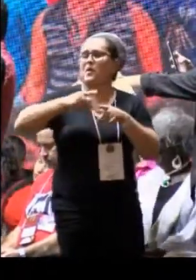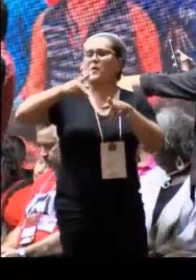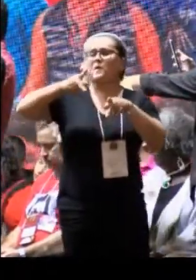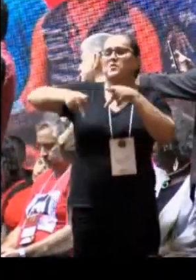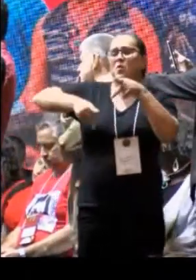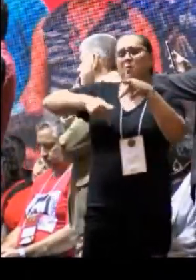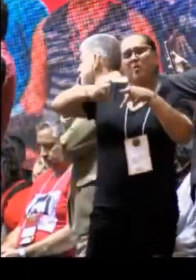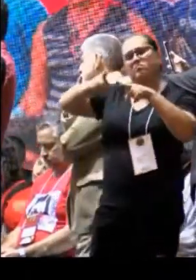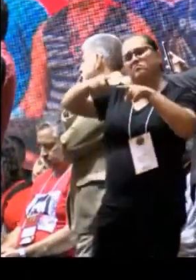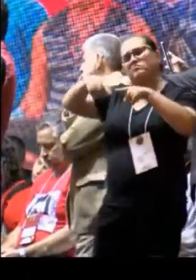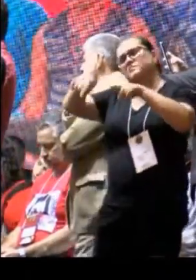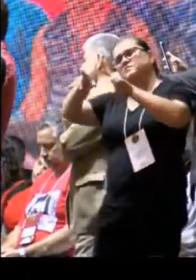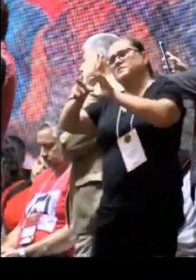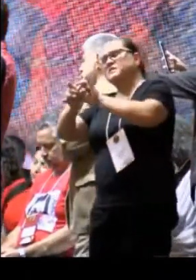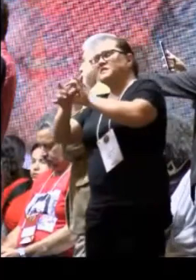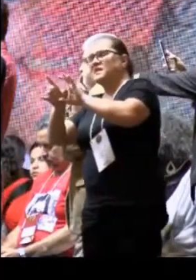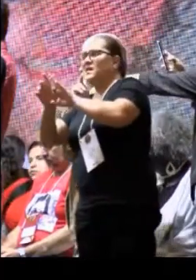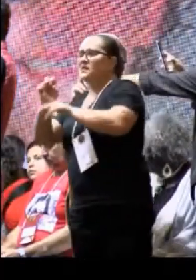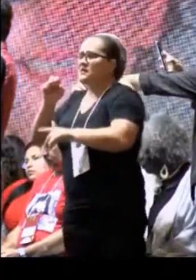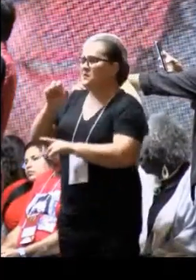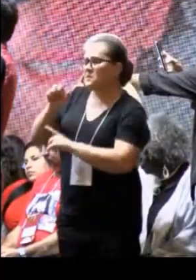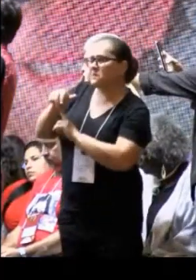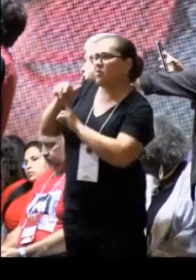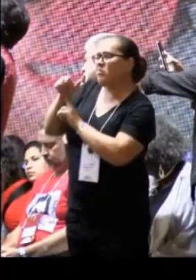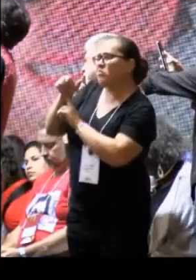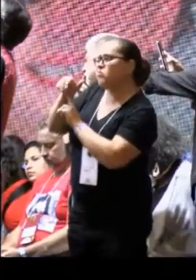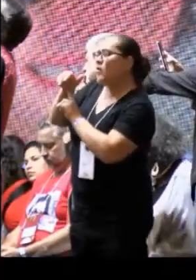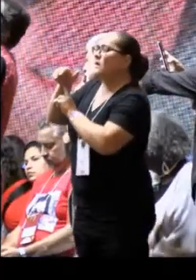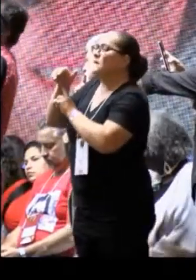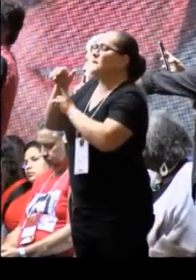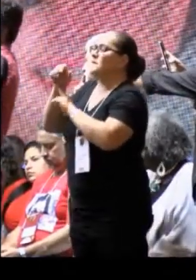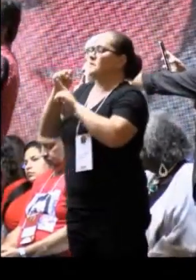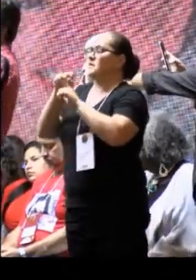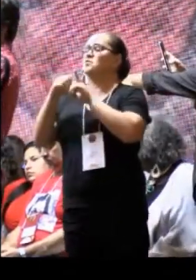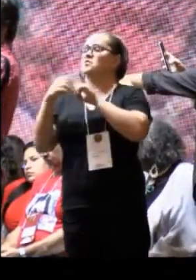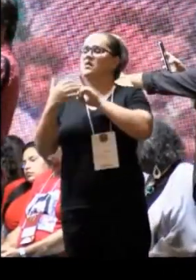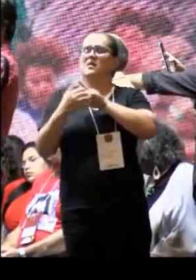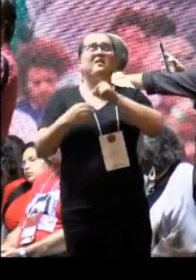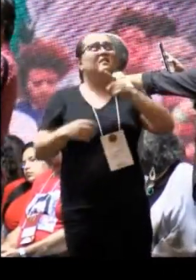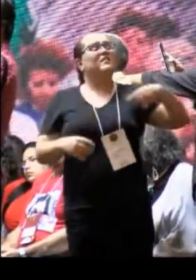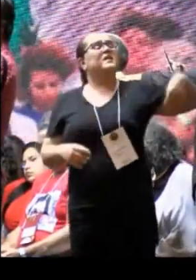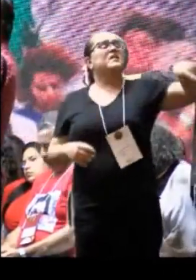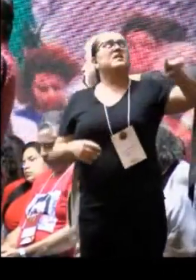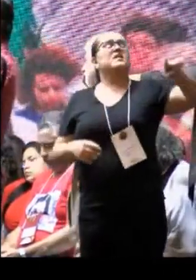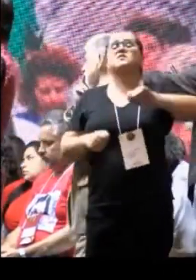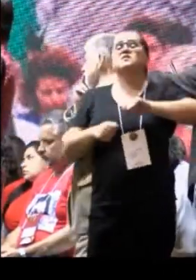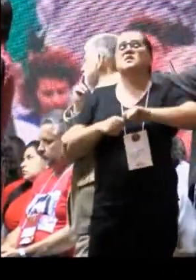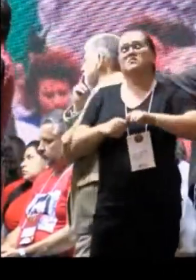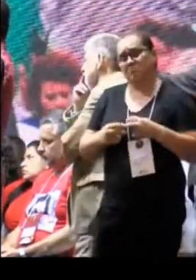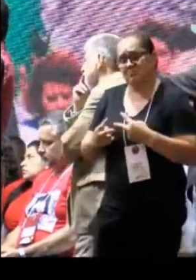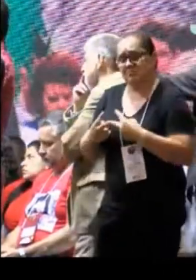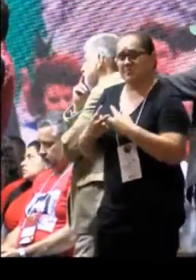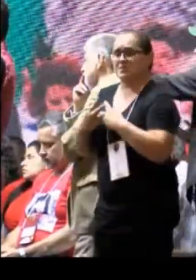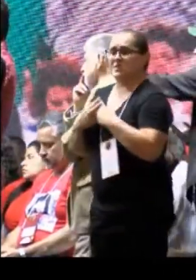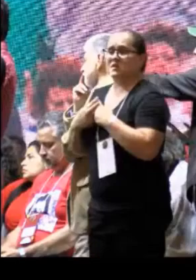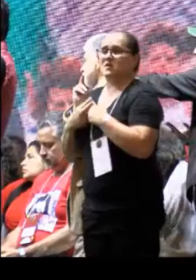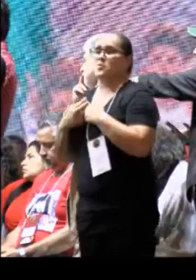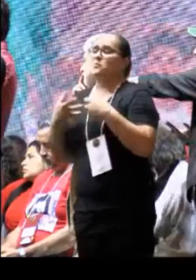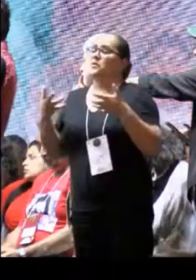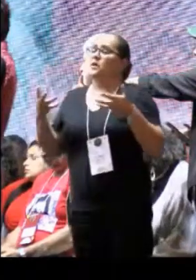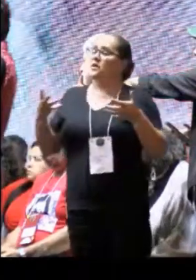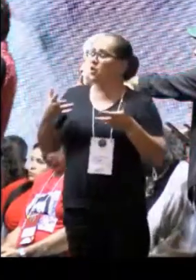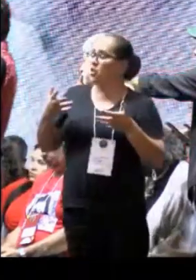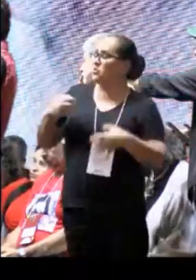povo tivesse um degrauzinho de conquista social. E o que, que eles fizeram? Me prenderam e hoje eu